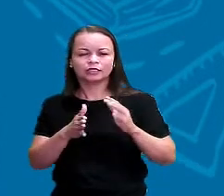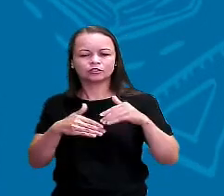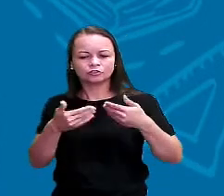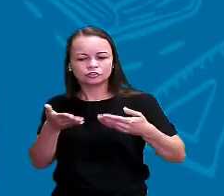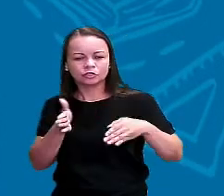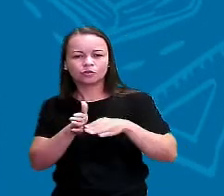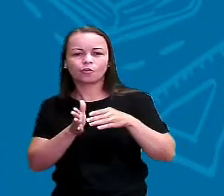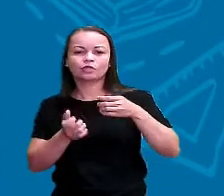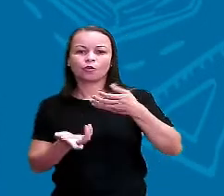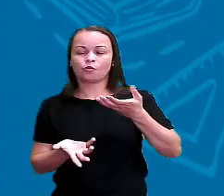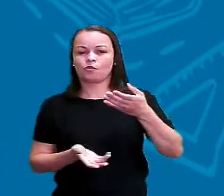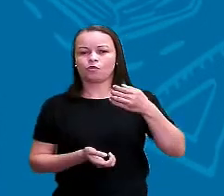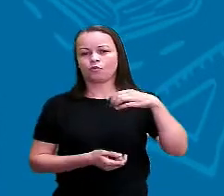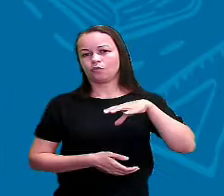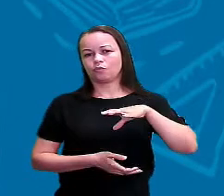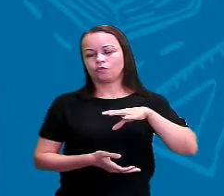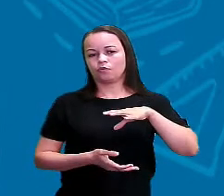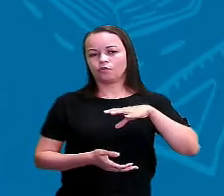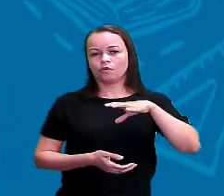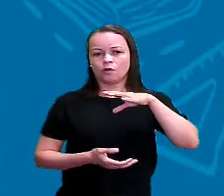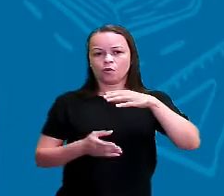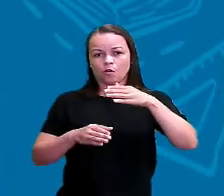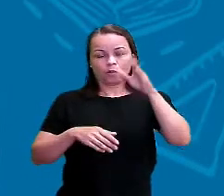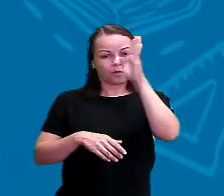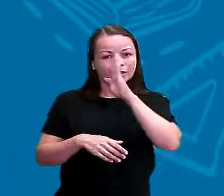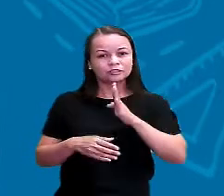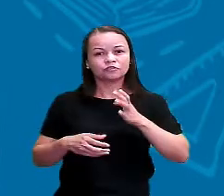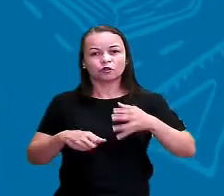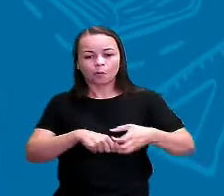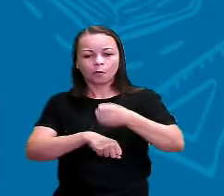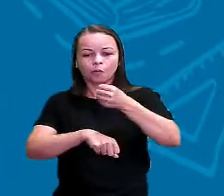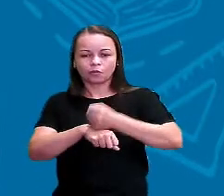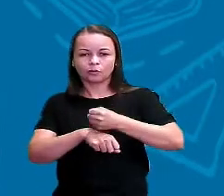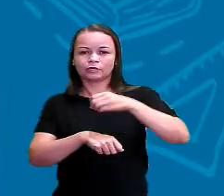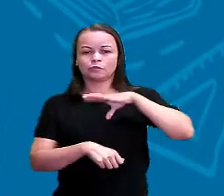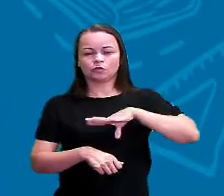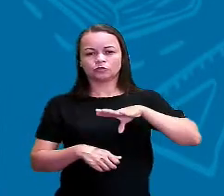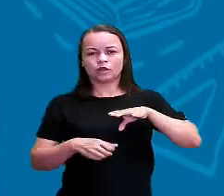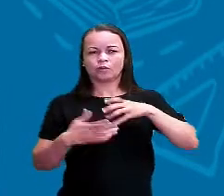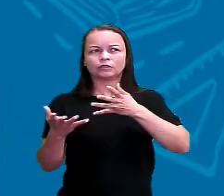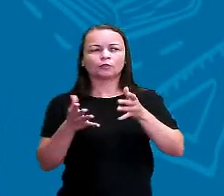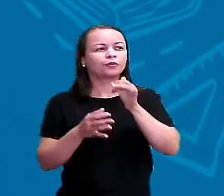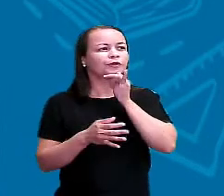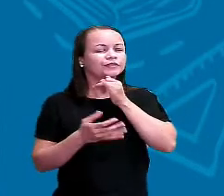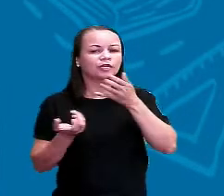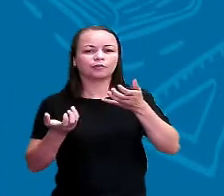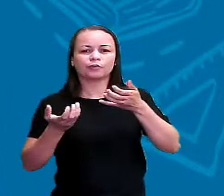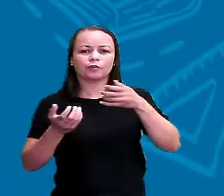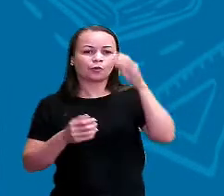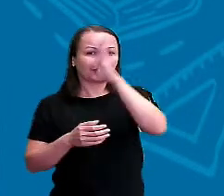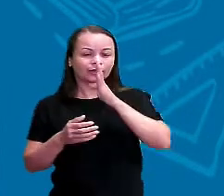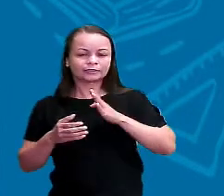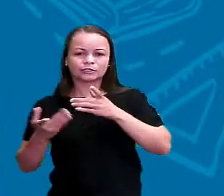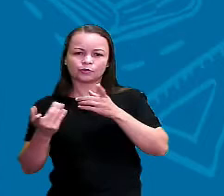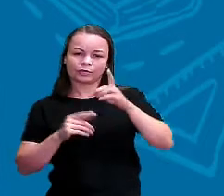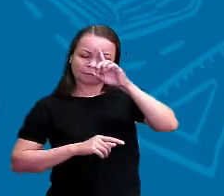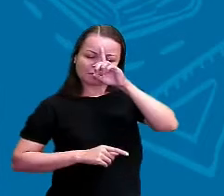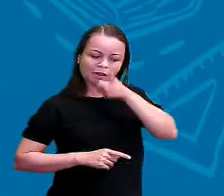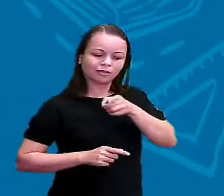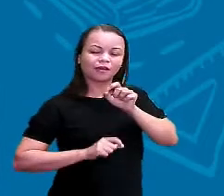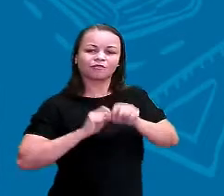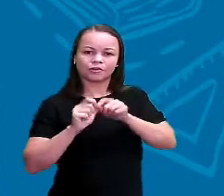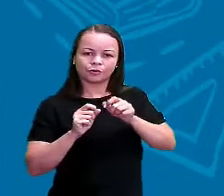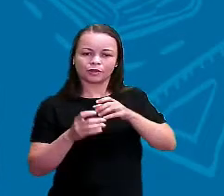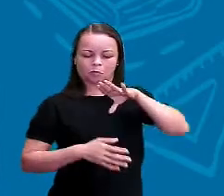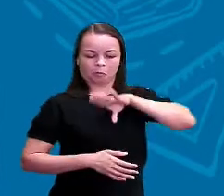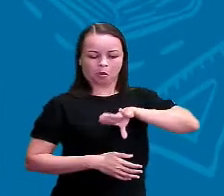o Brasil era como se fosse uma extensão de Portugal, tá? Quem comandava o Brasil eram